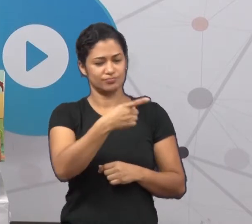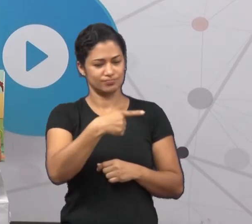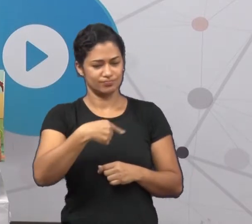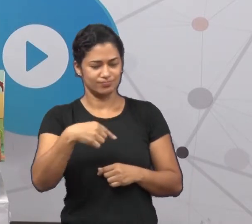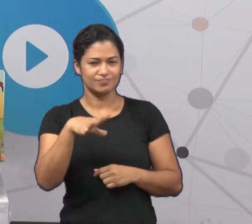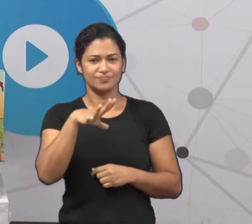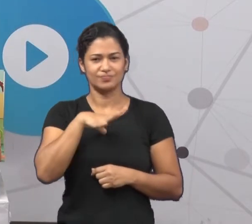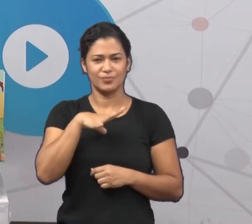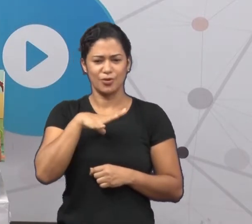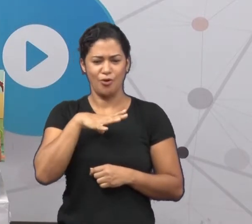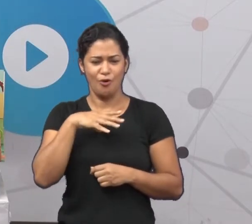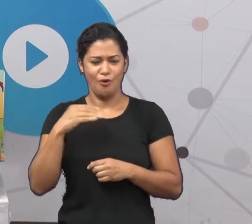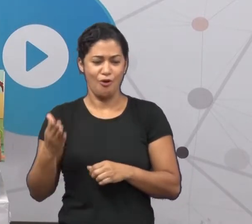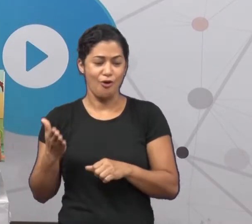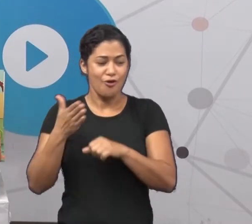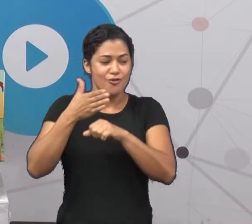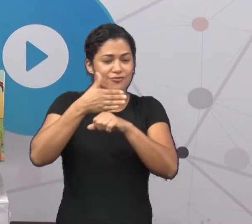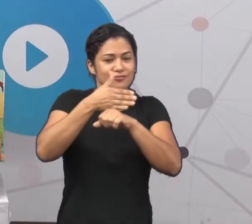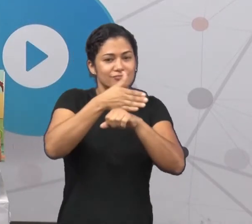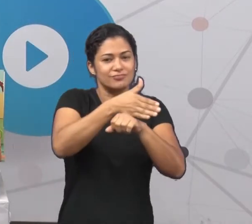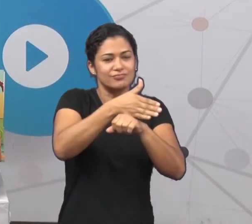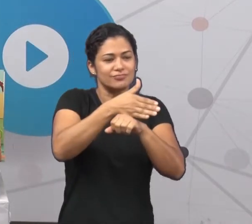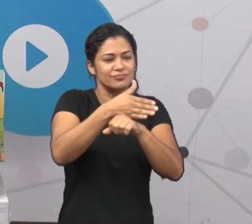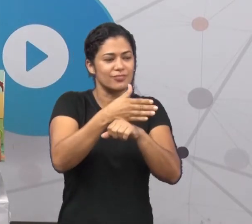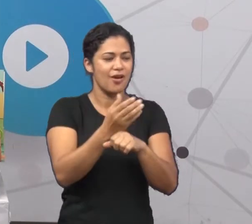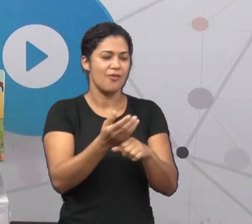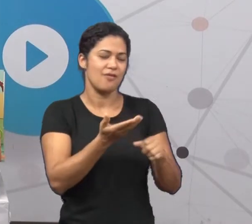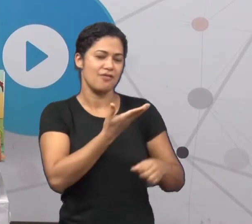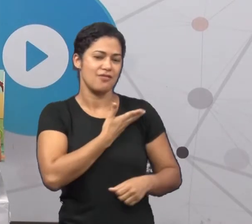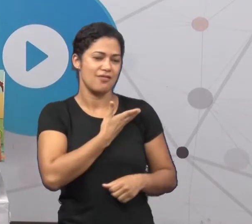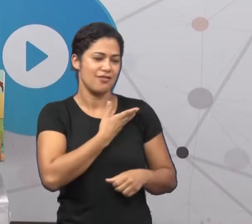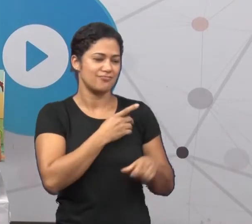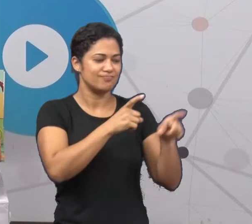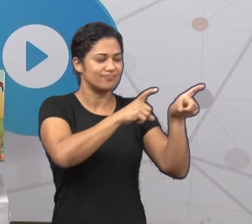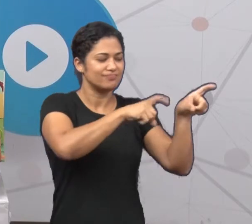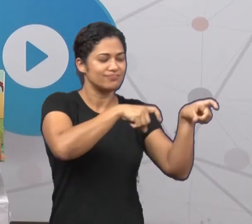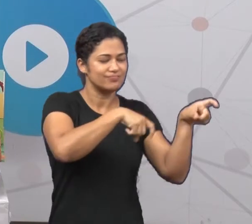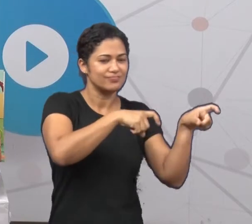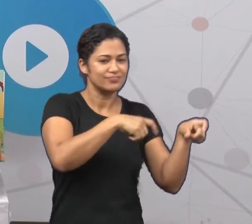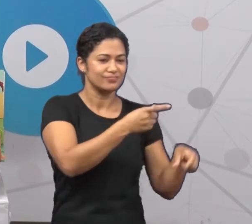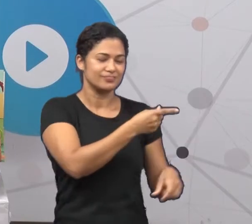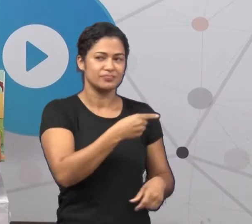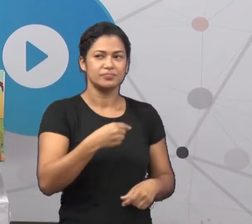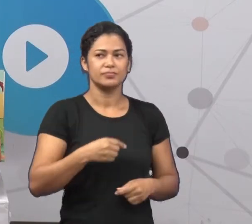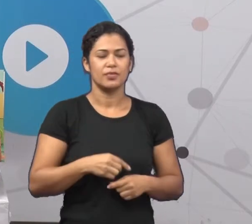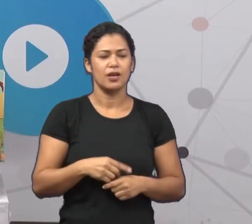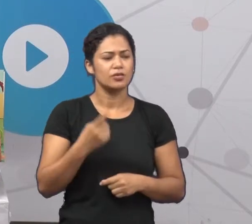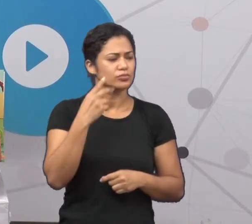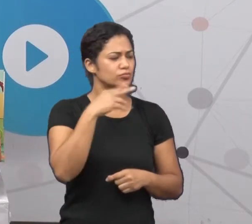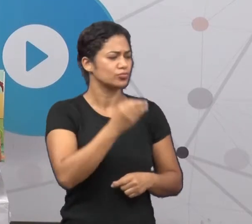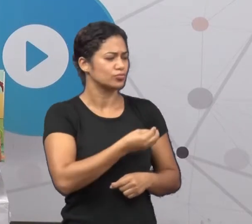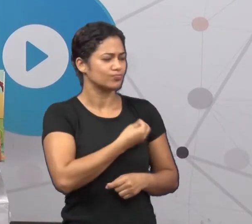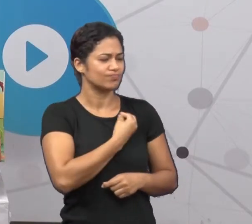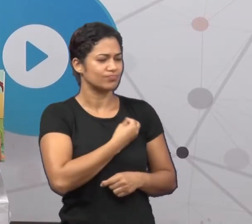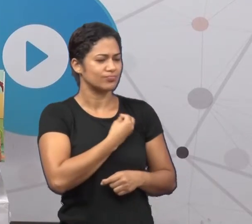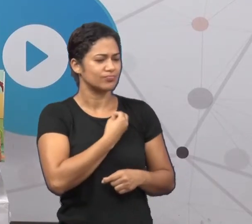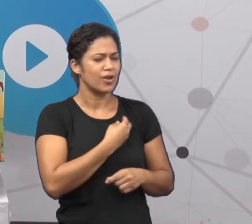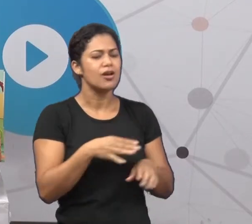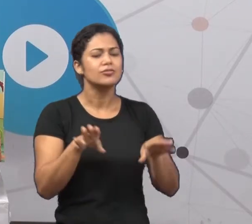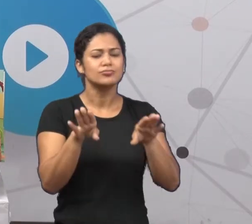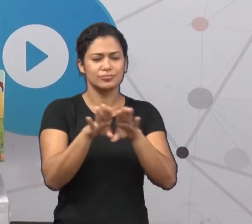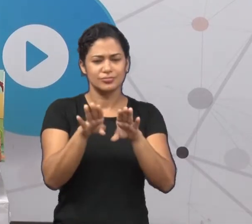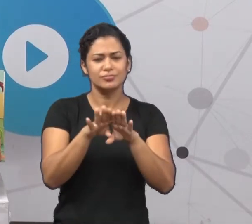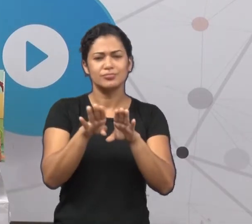cidade foi visitar o amigo do campo e viu como era a vida dele lá. O rato do campo também